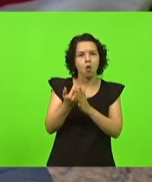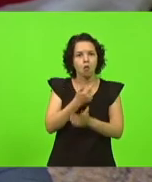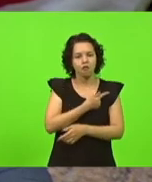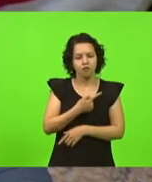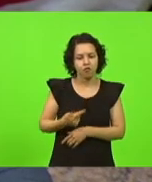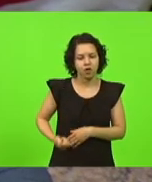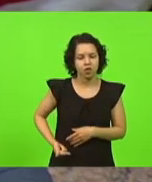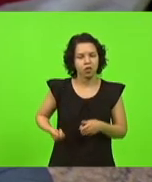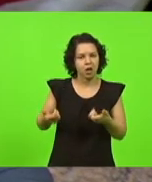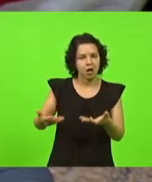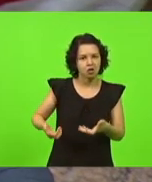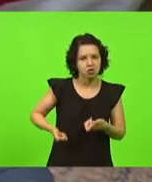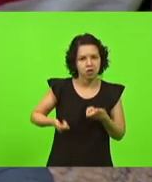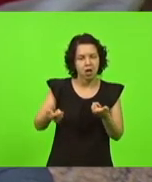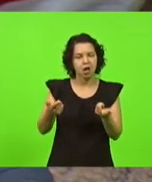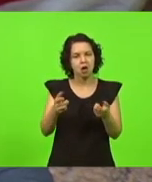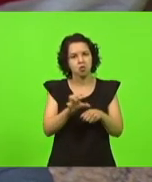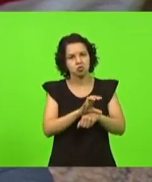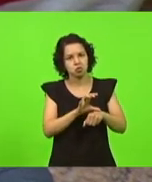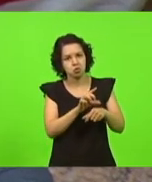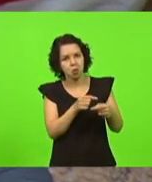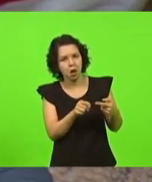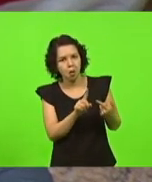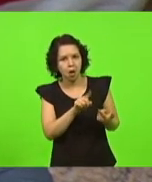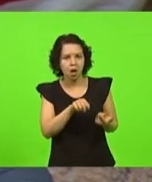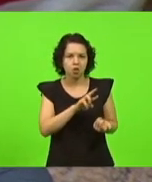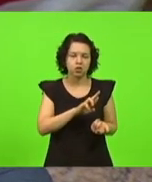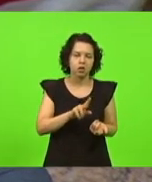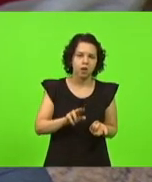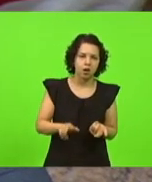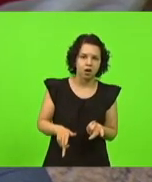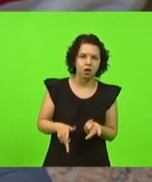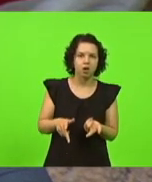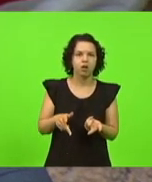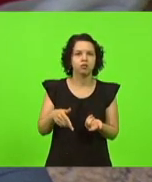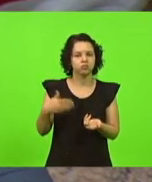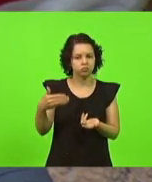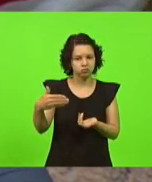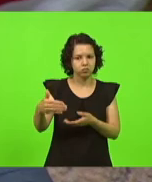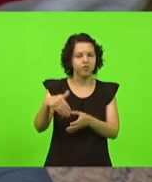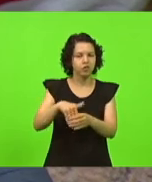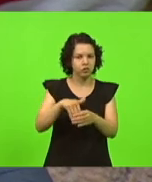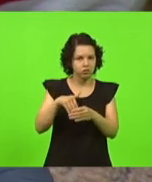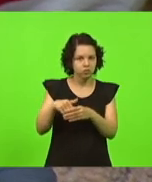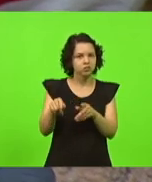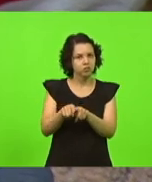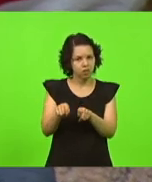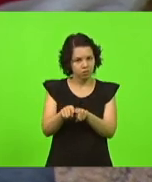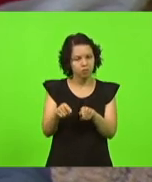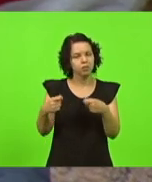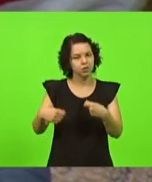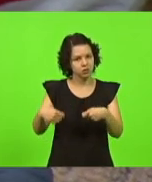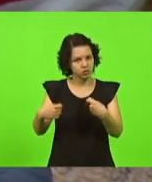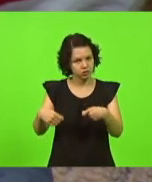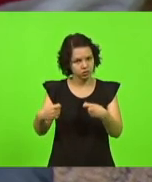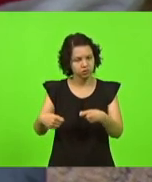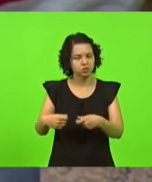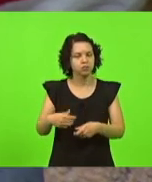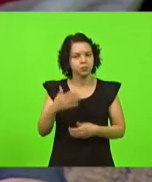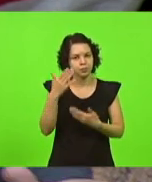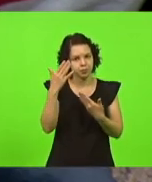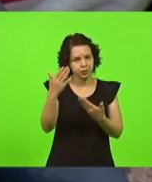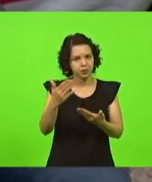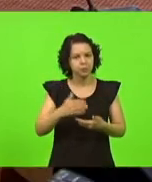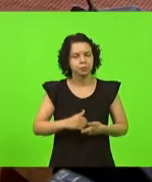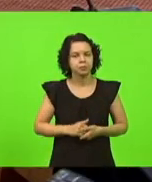questões de constitucionalidade sejam levadas aí a cabo aí nas próximas votações aqui dentro dessa casa. Obrigado. A palavra é o